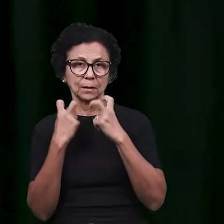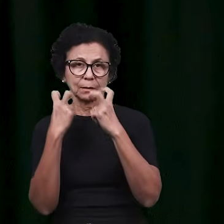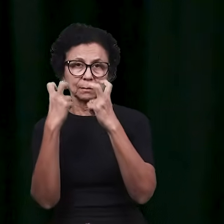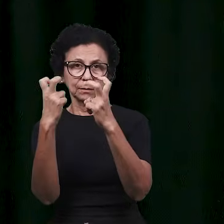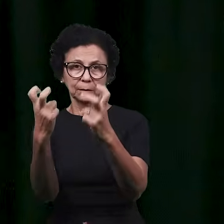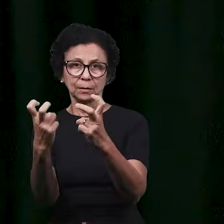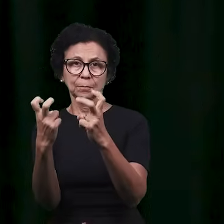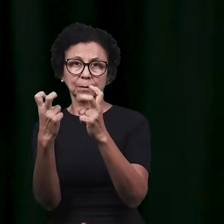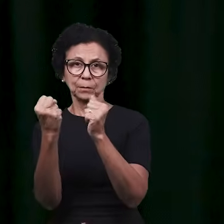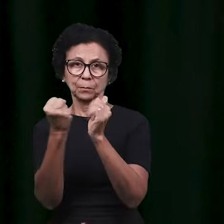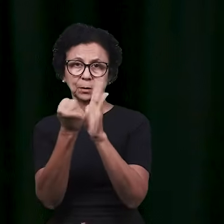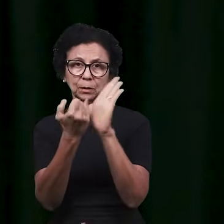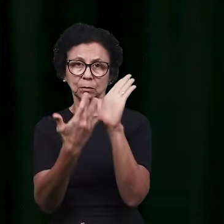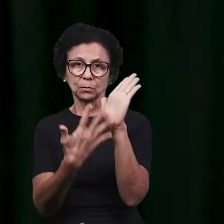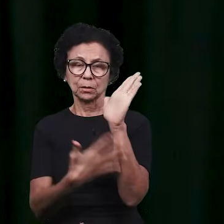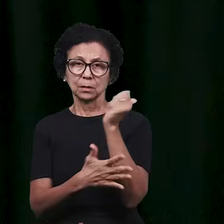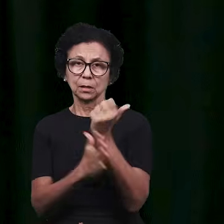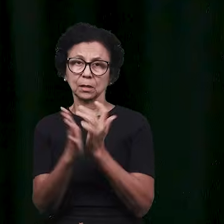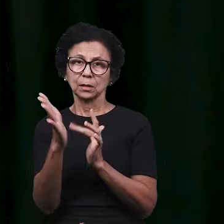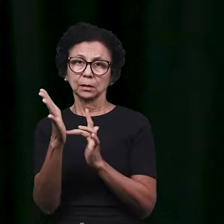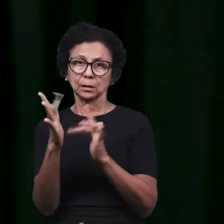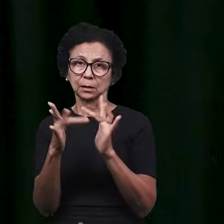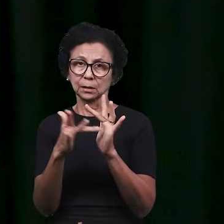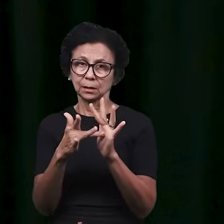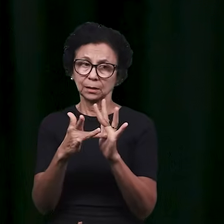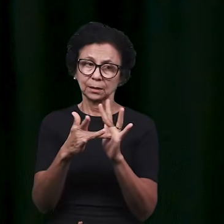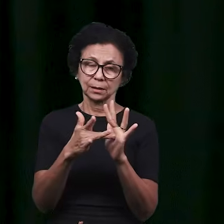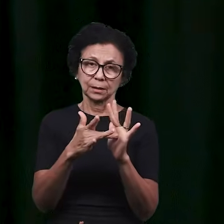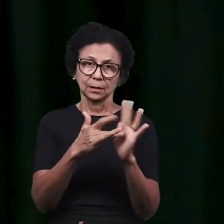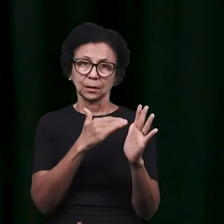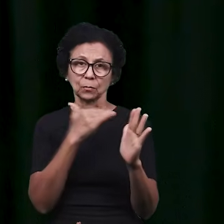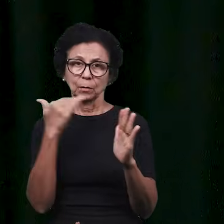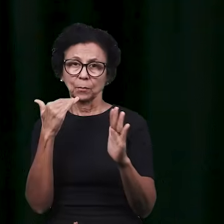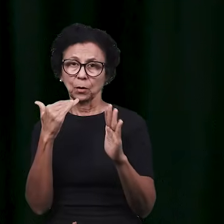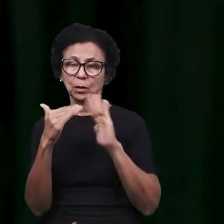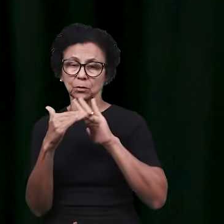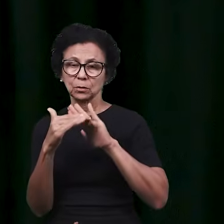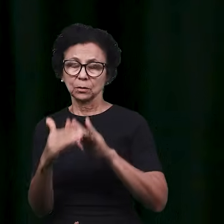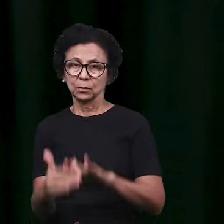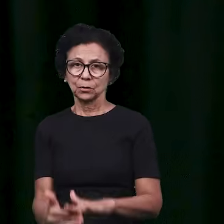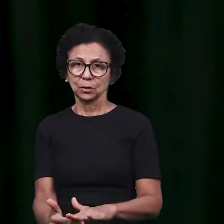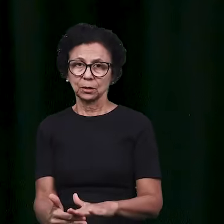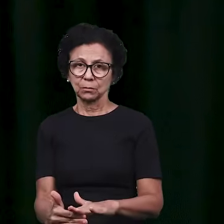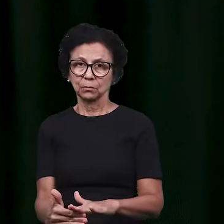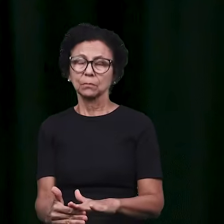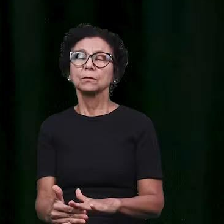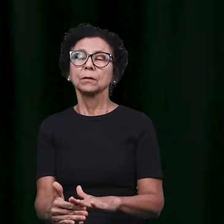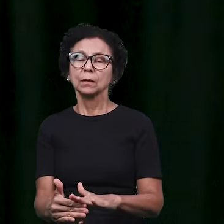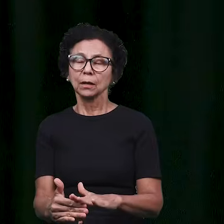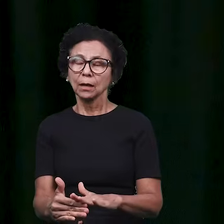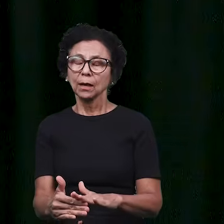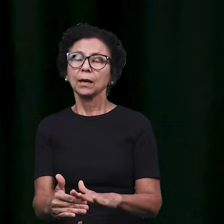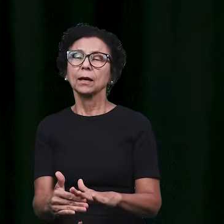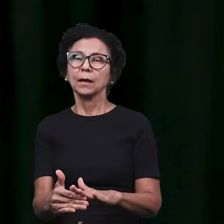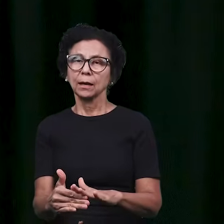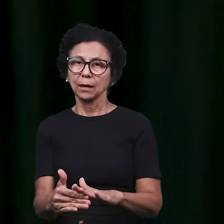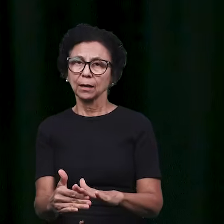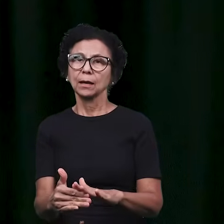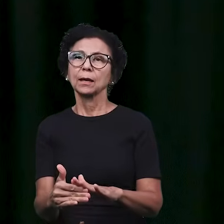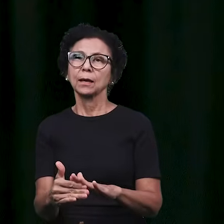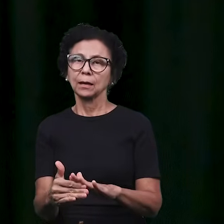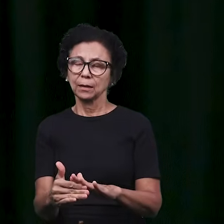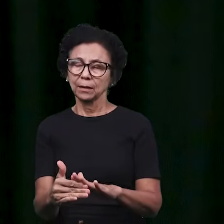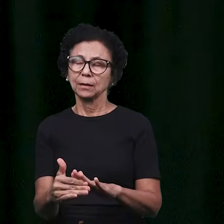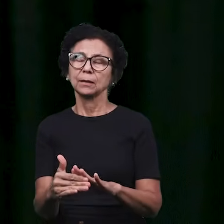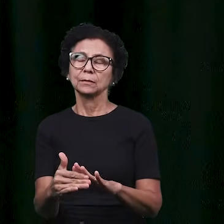sangue, você está resistindo à morte. Muito bom. Você está impedindo que a morte